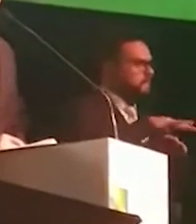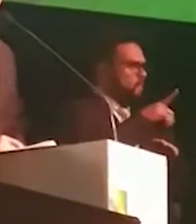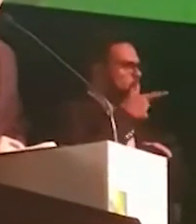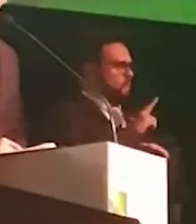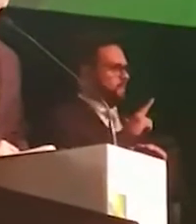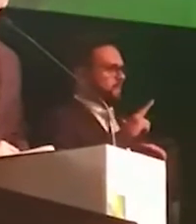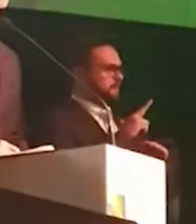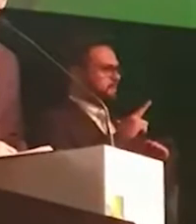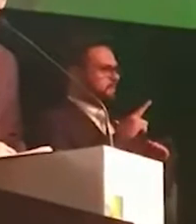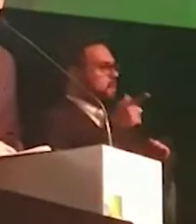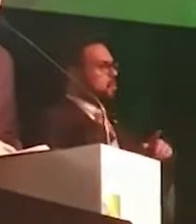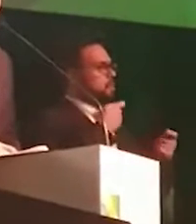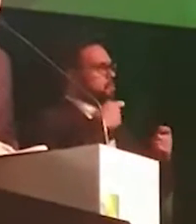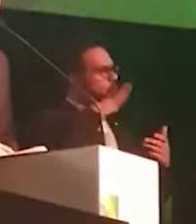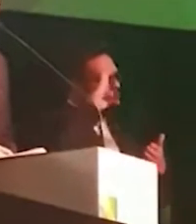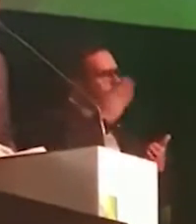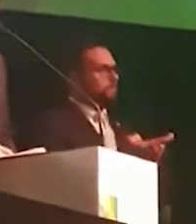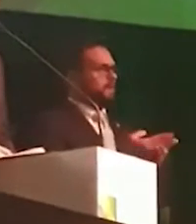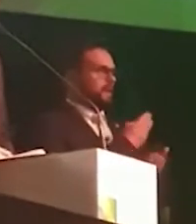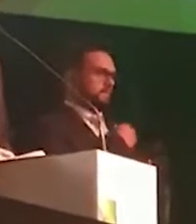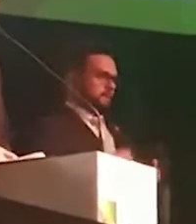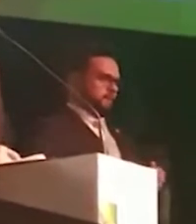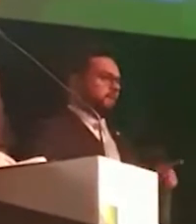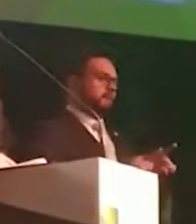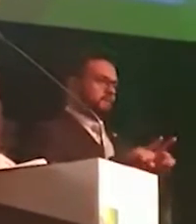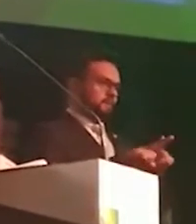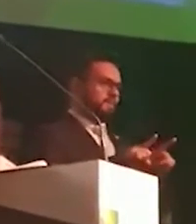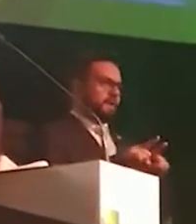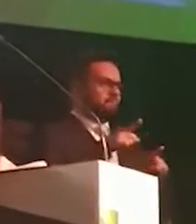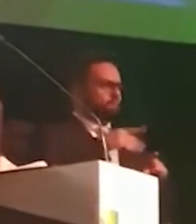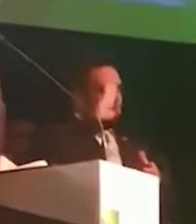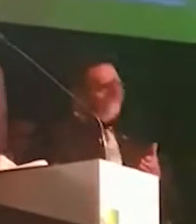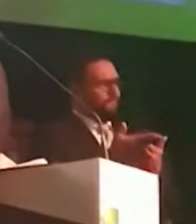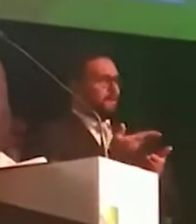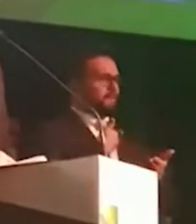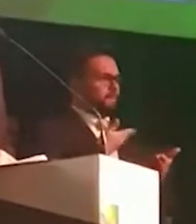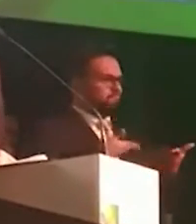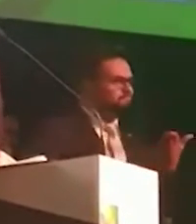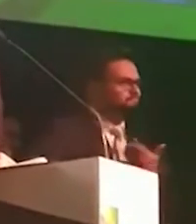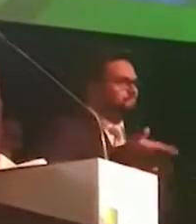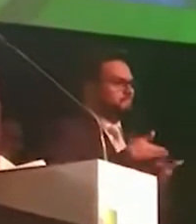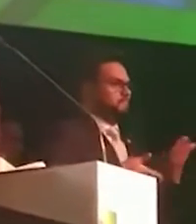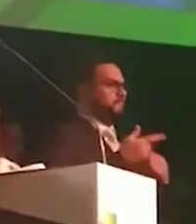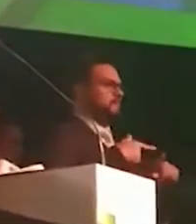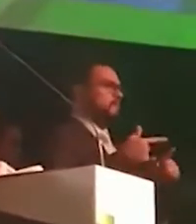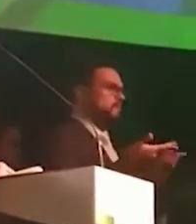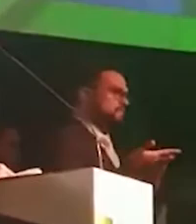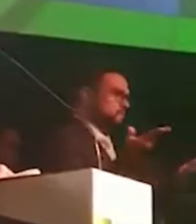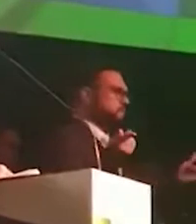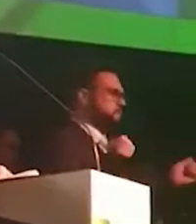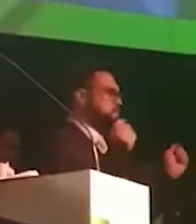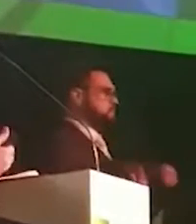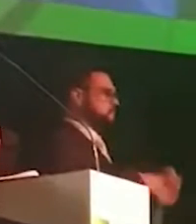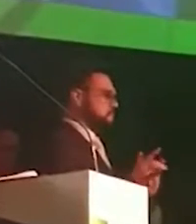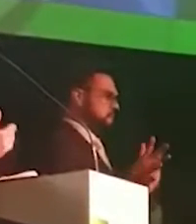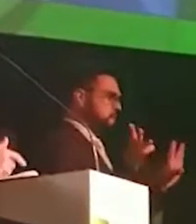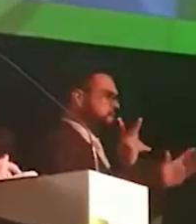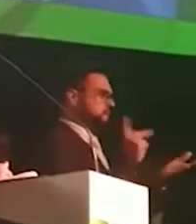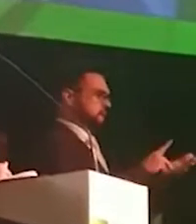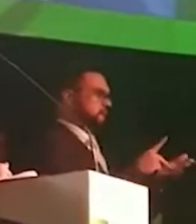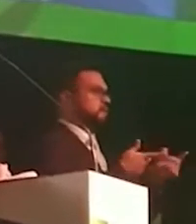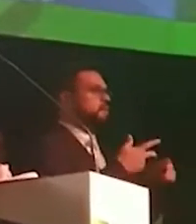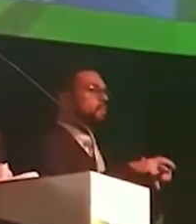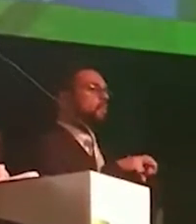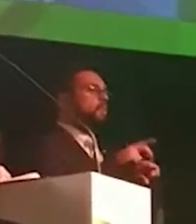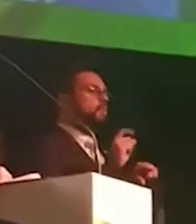que ter a confiança deles, eles confiam em mim, para que vocês possam realmente,